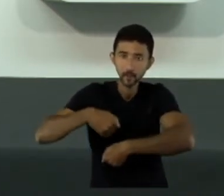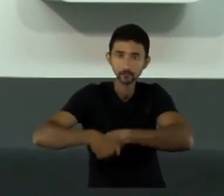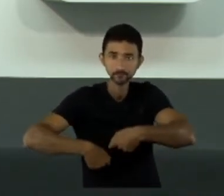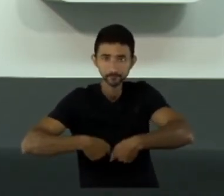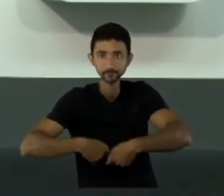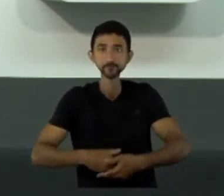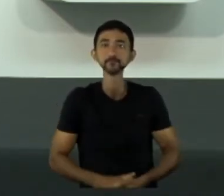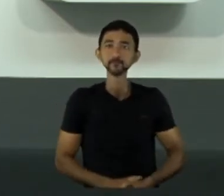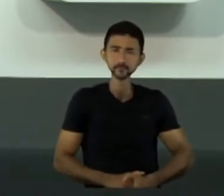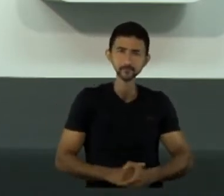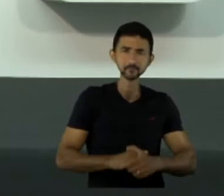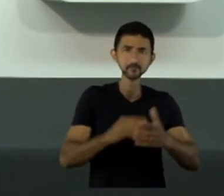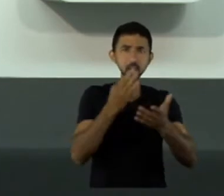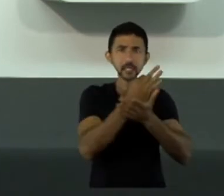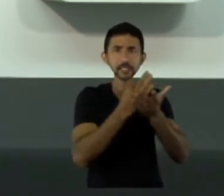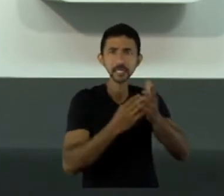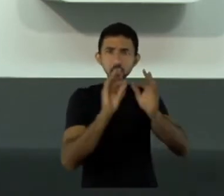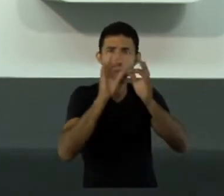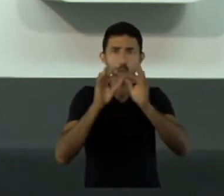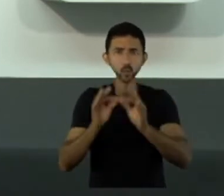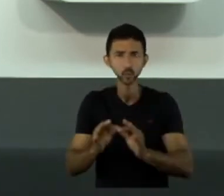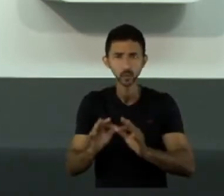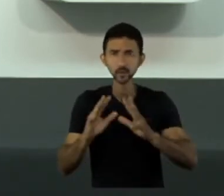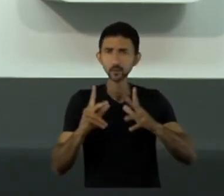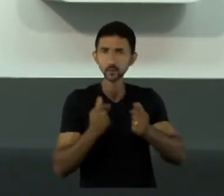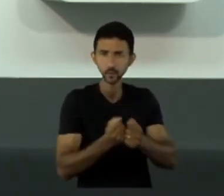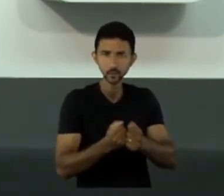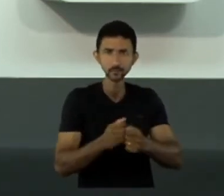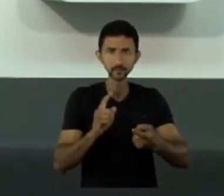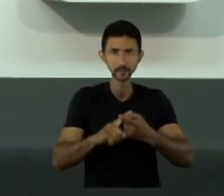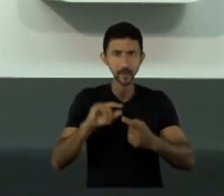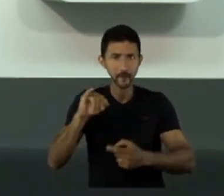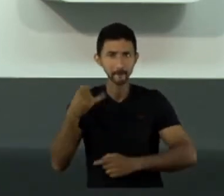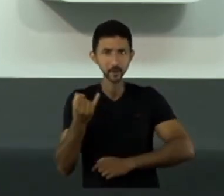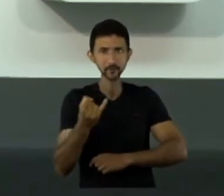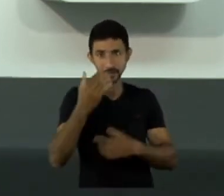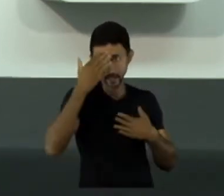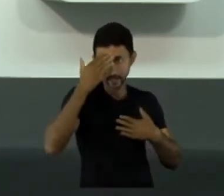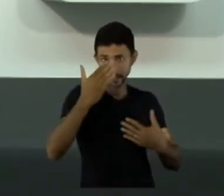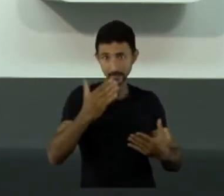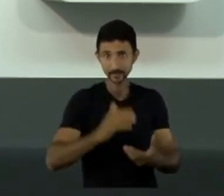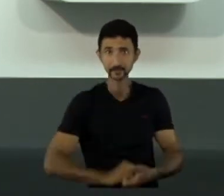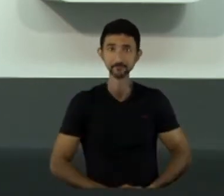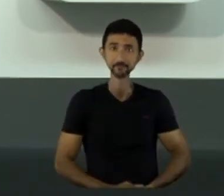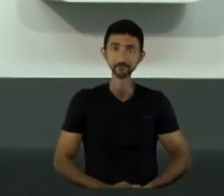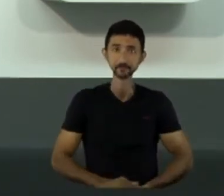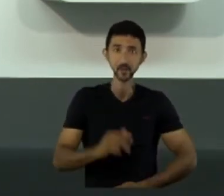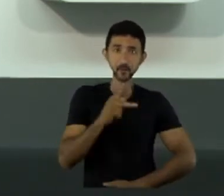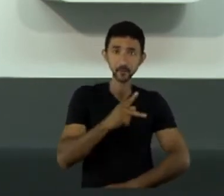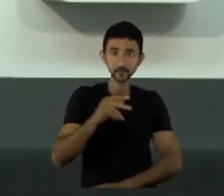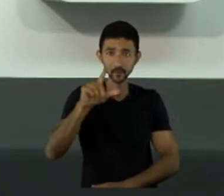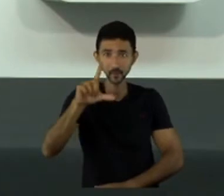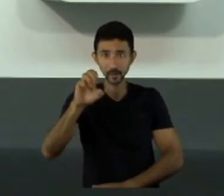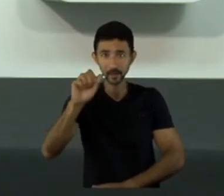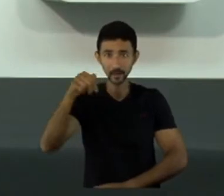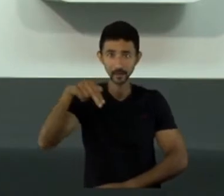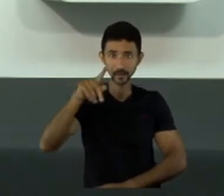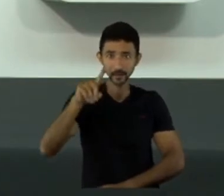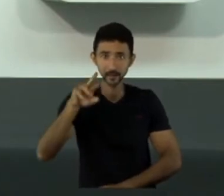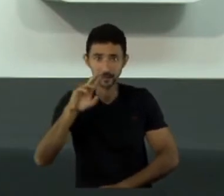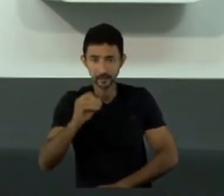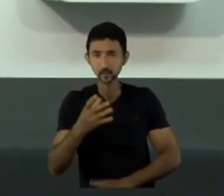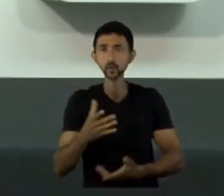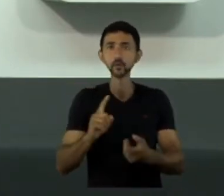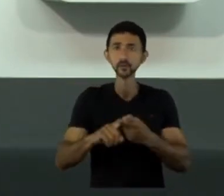texto, nos elementos do texto. E eu aproveito também já para agradecer ao professor Leandro Araújo, que também está aqui na